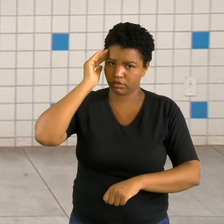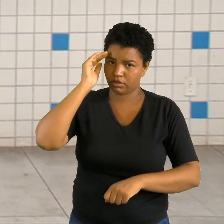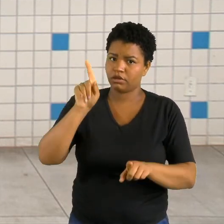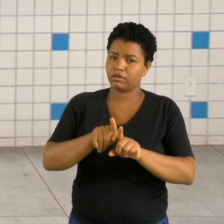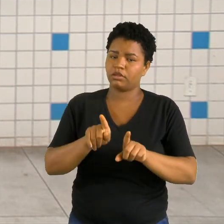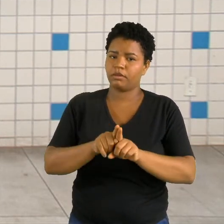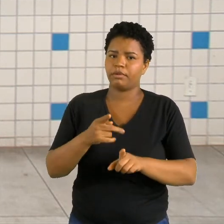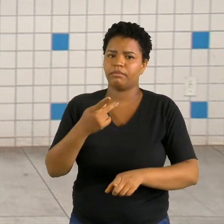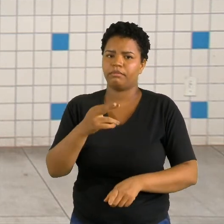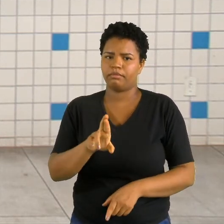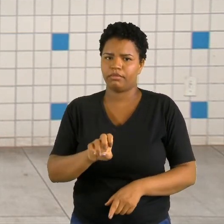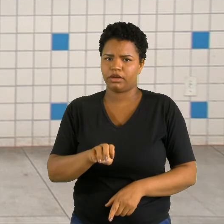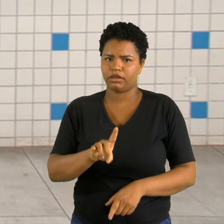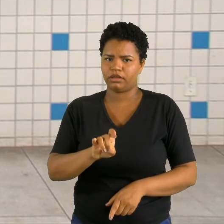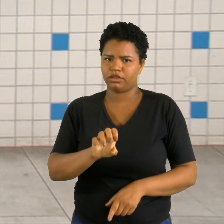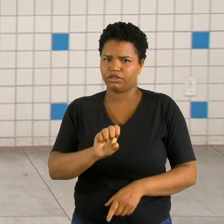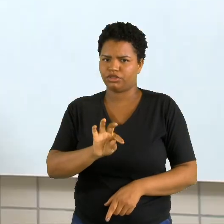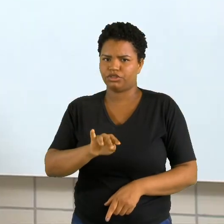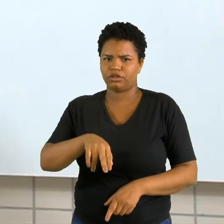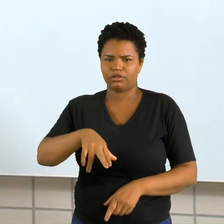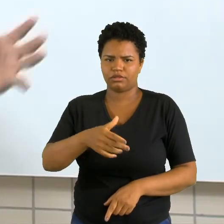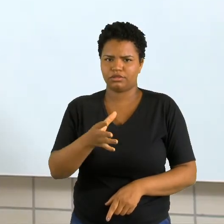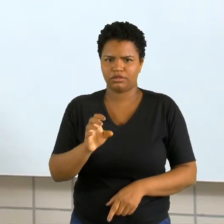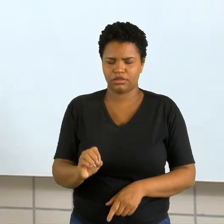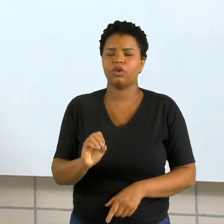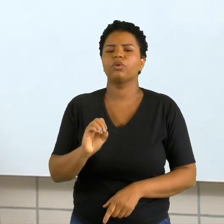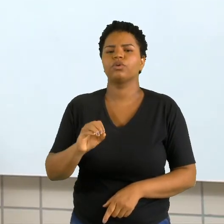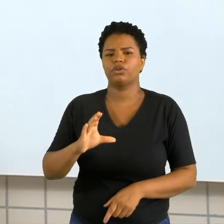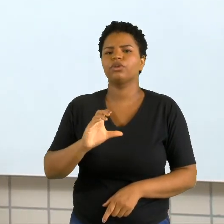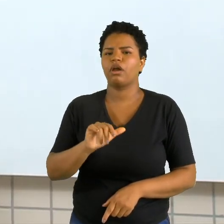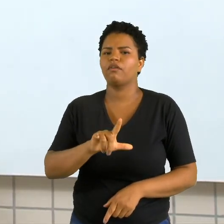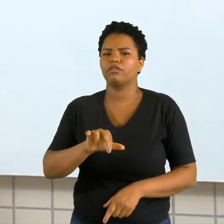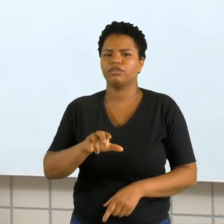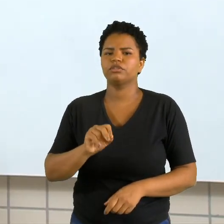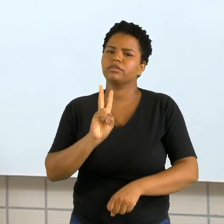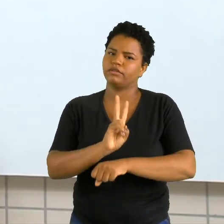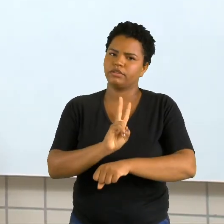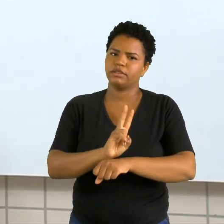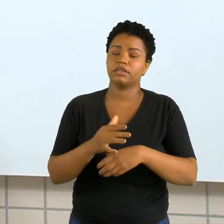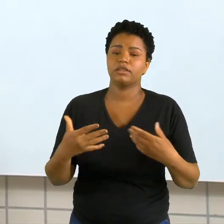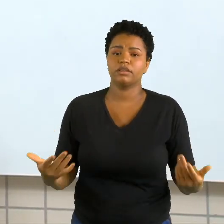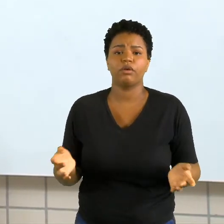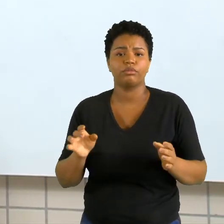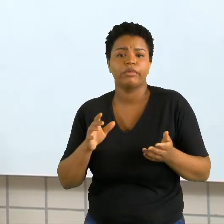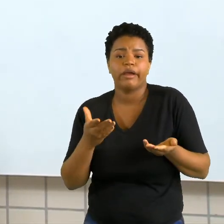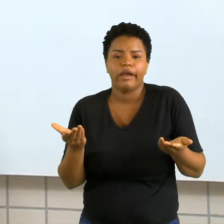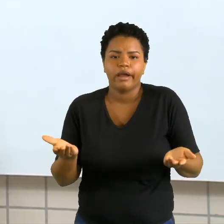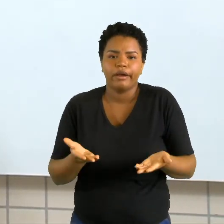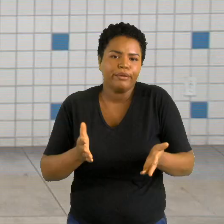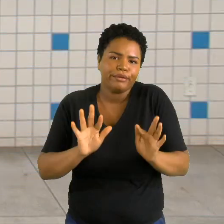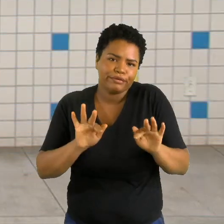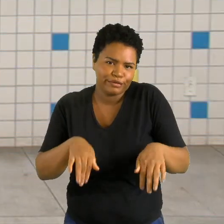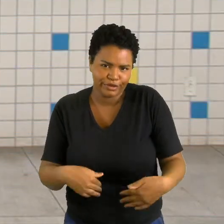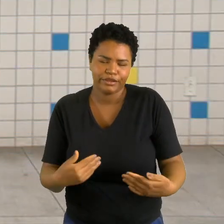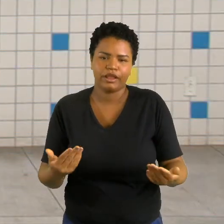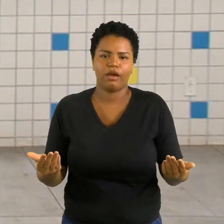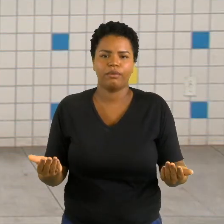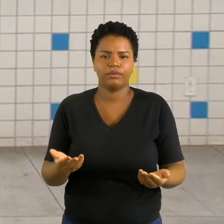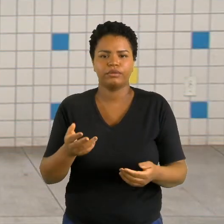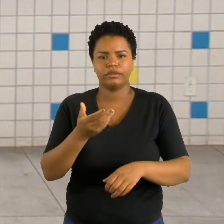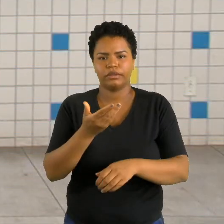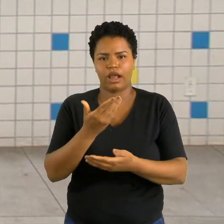Virgem Maria, aboliu o celibato também, tá? Simplificou a liturgia, né? O sermão, no caso, a oração,